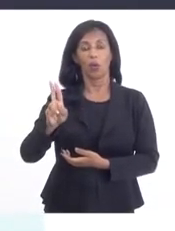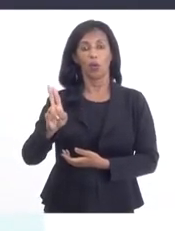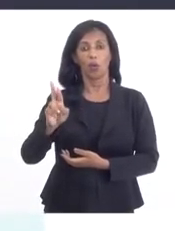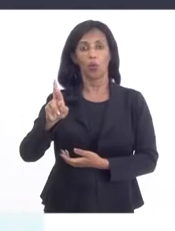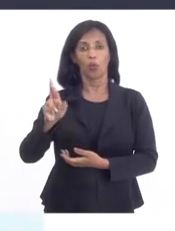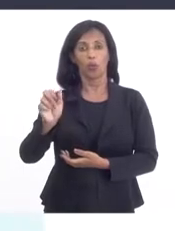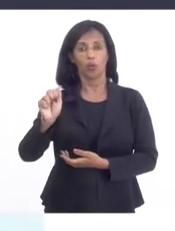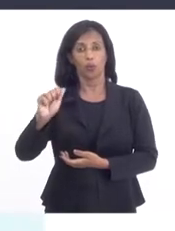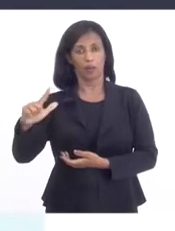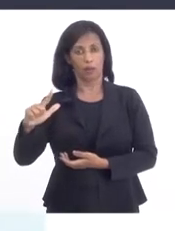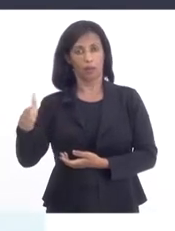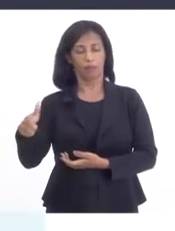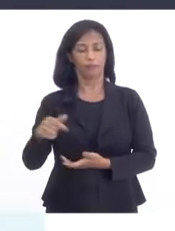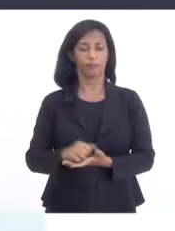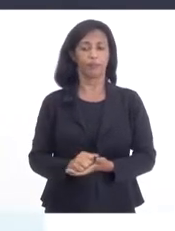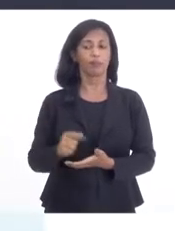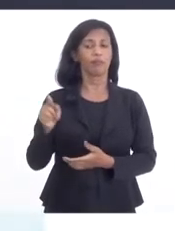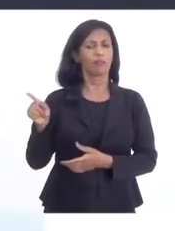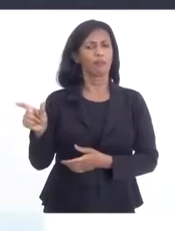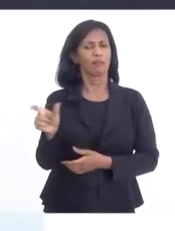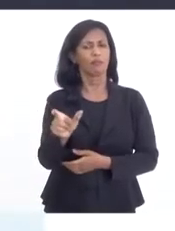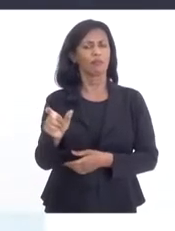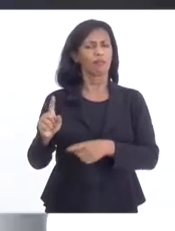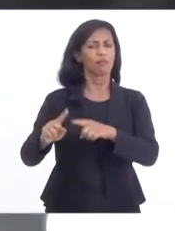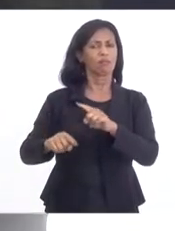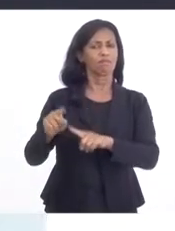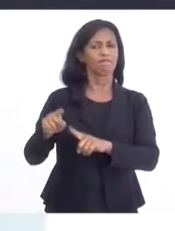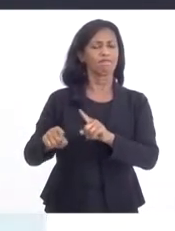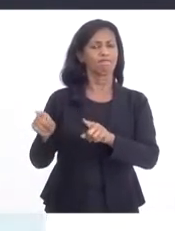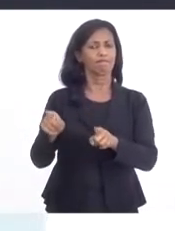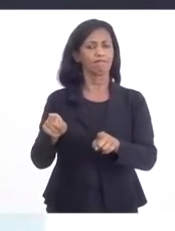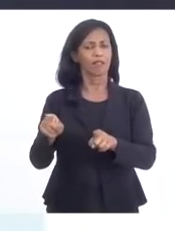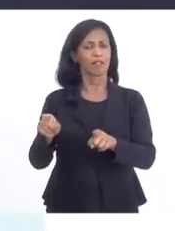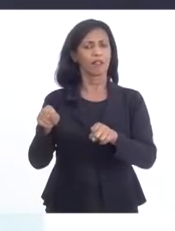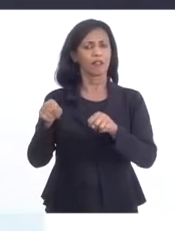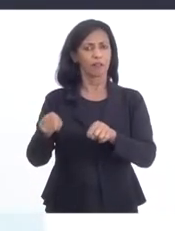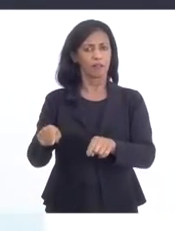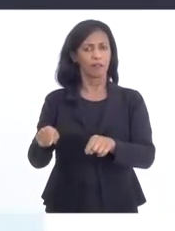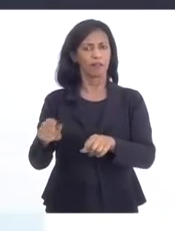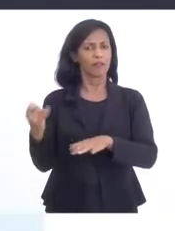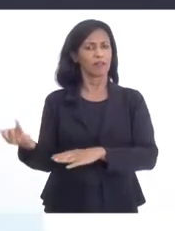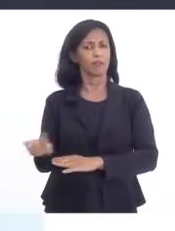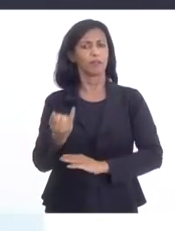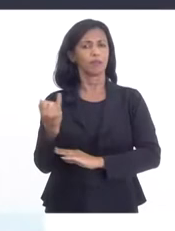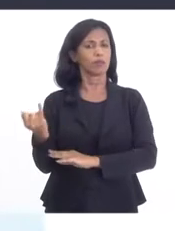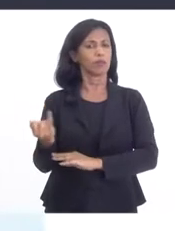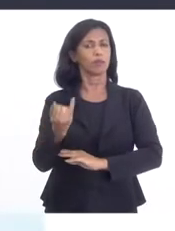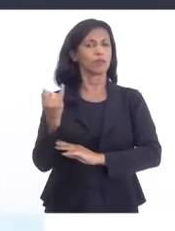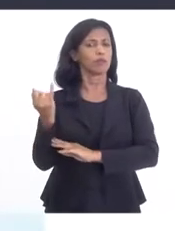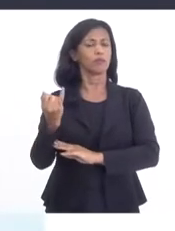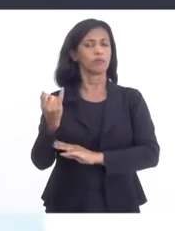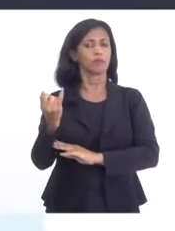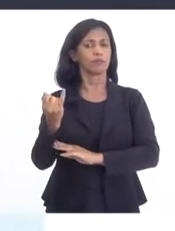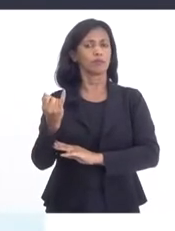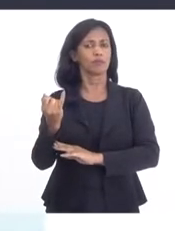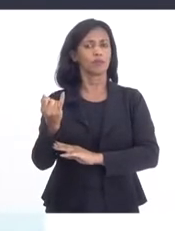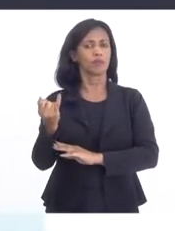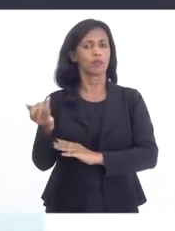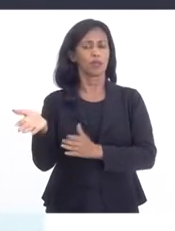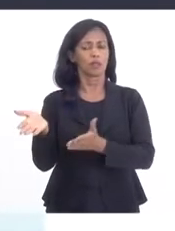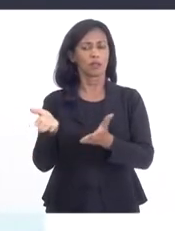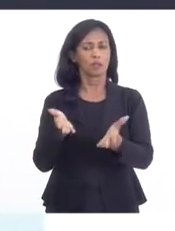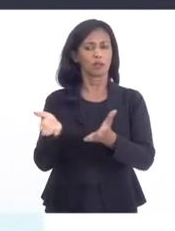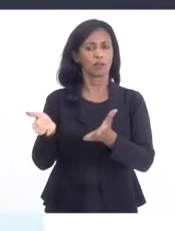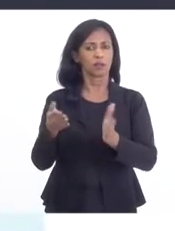essa matriz insumo-produto vai ser um instrumento absolutamente importante nas simulações